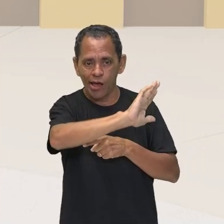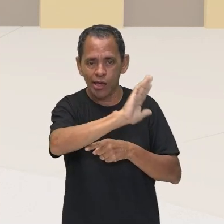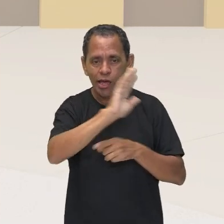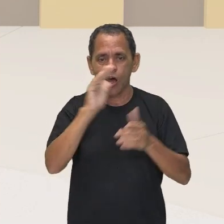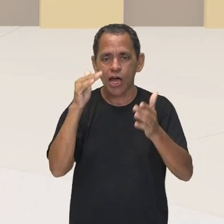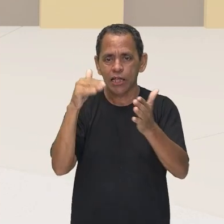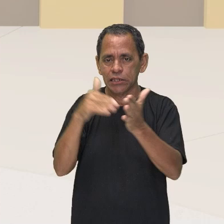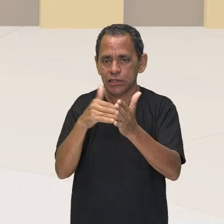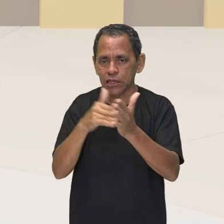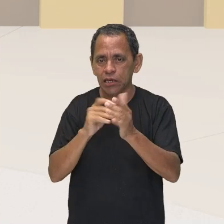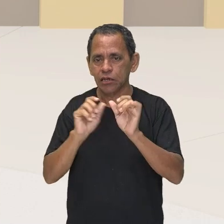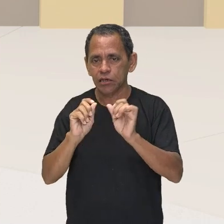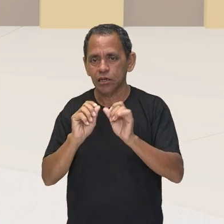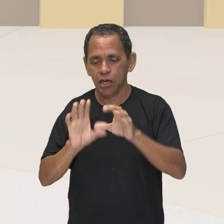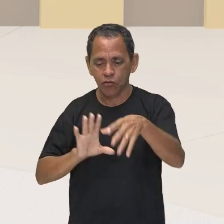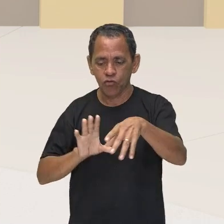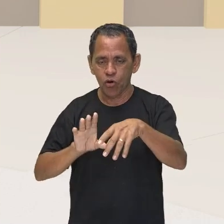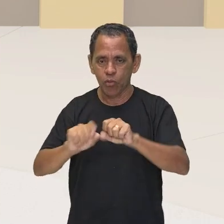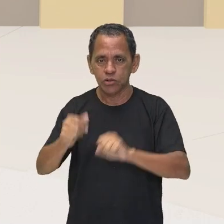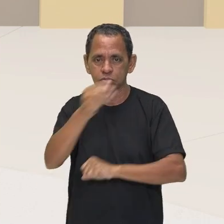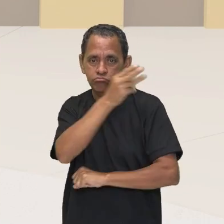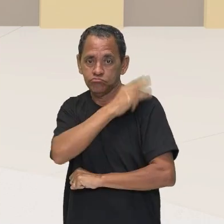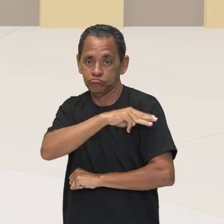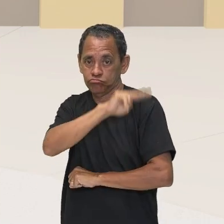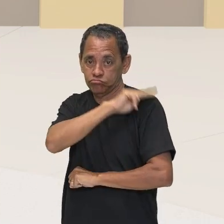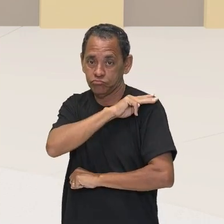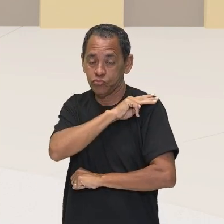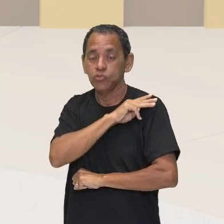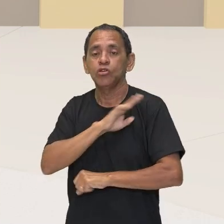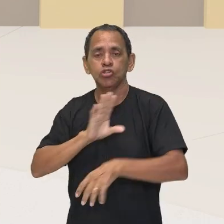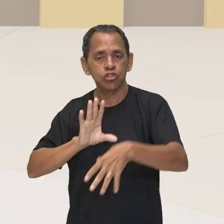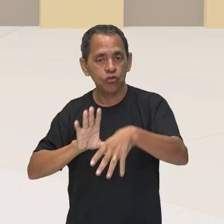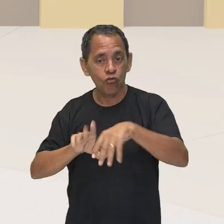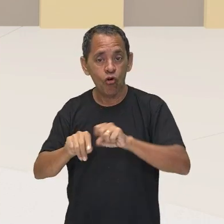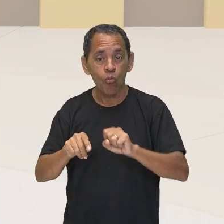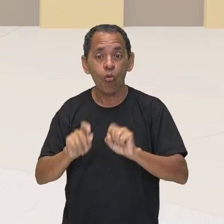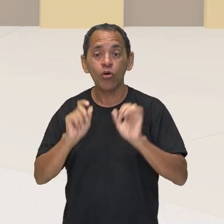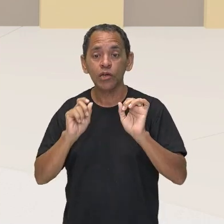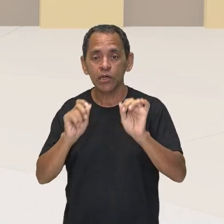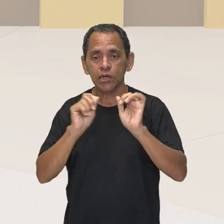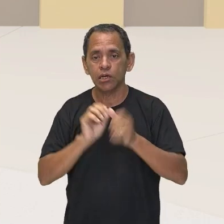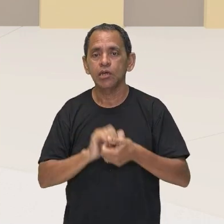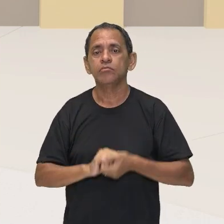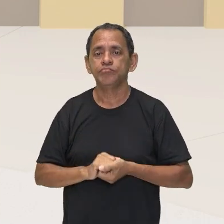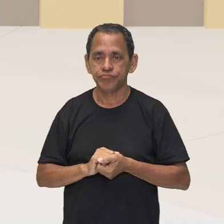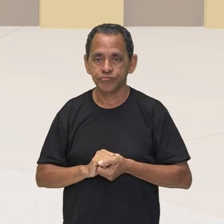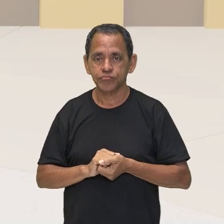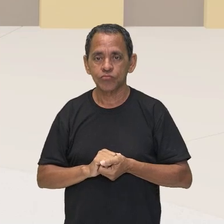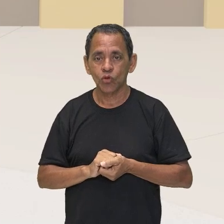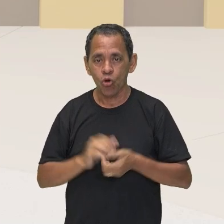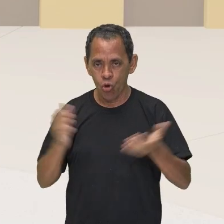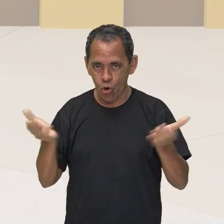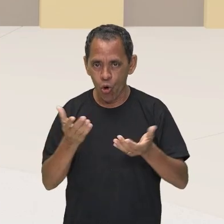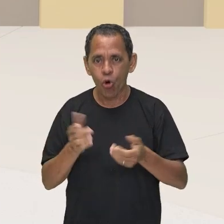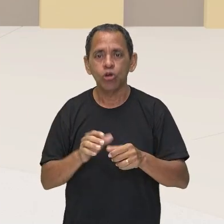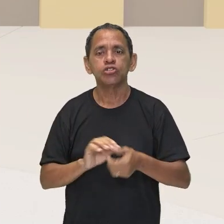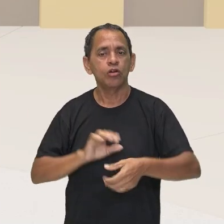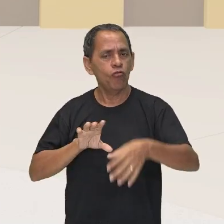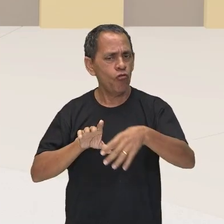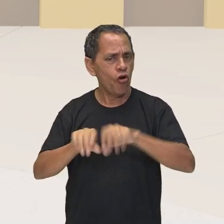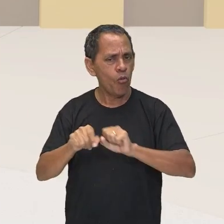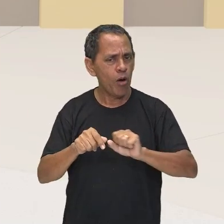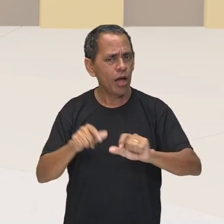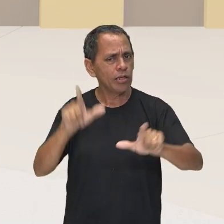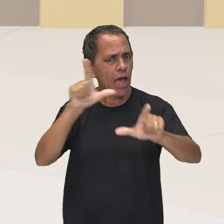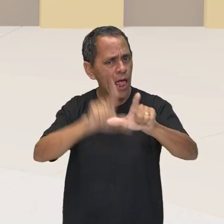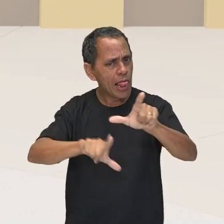médio. E a Sônia se formou, né, chegou à graduação, e ela hoje é formada em letras